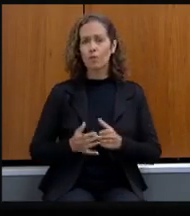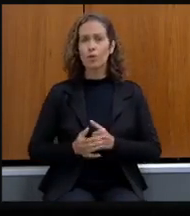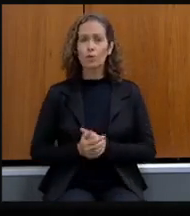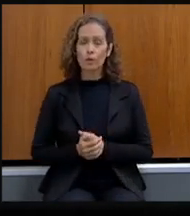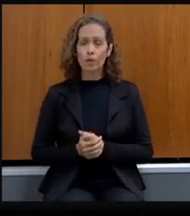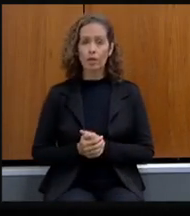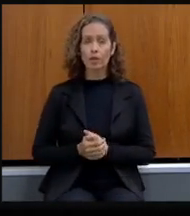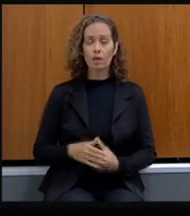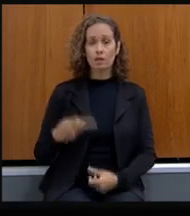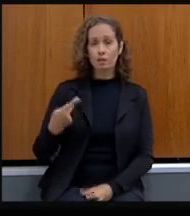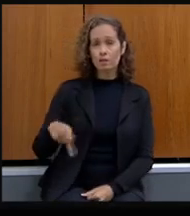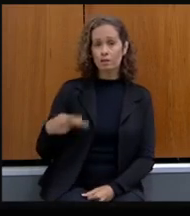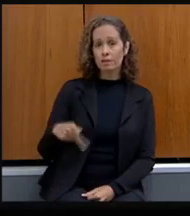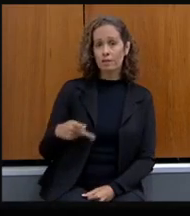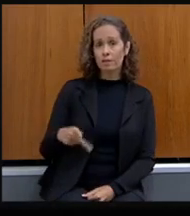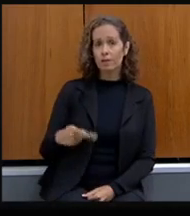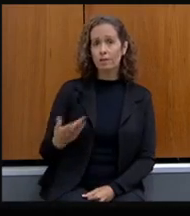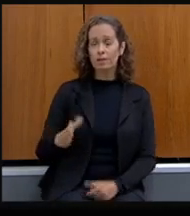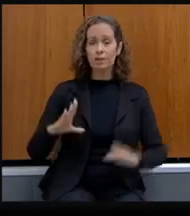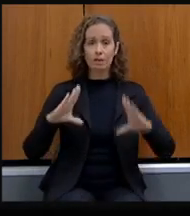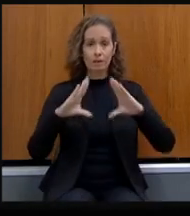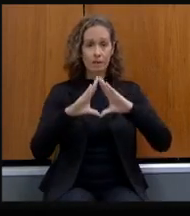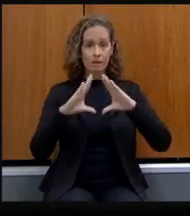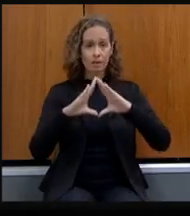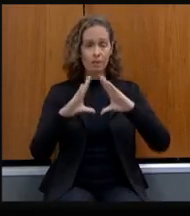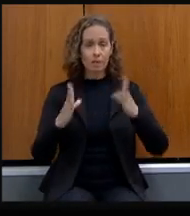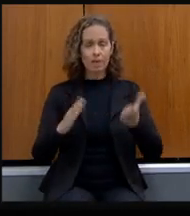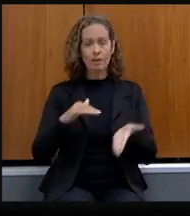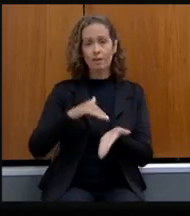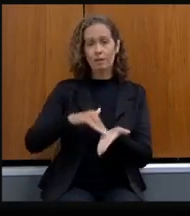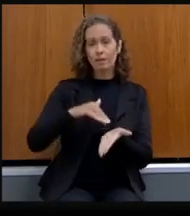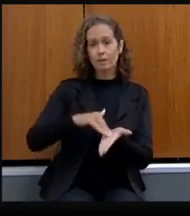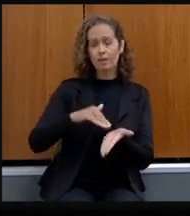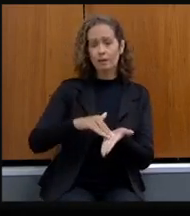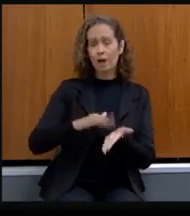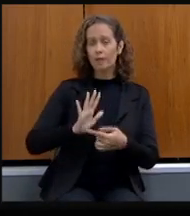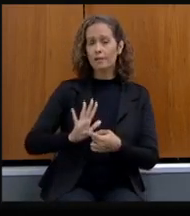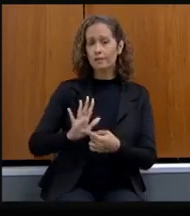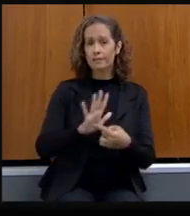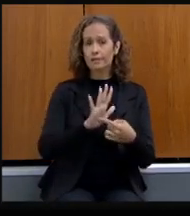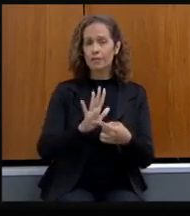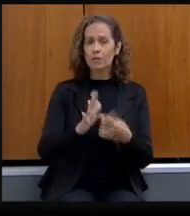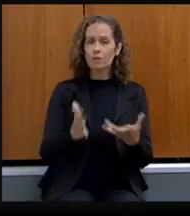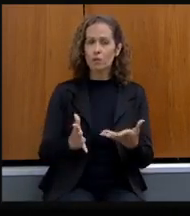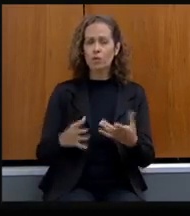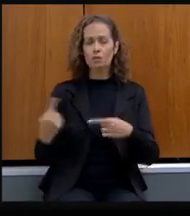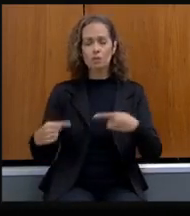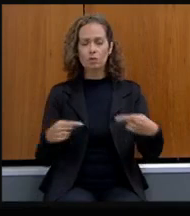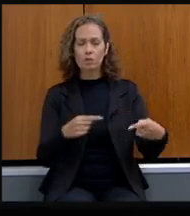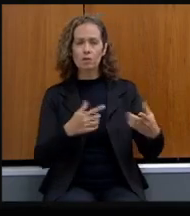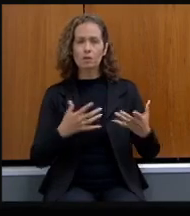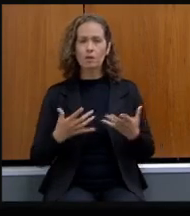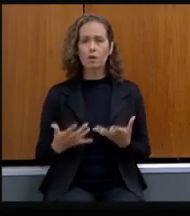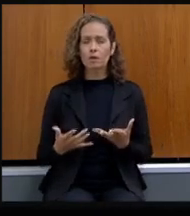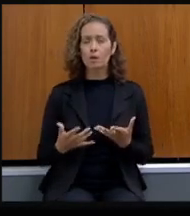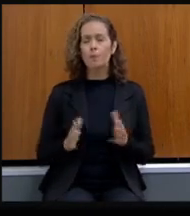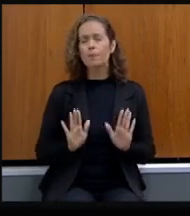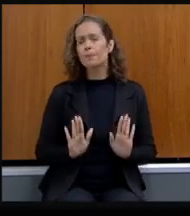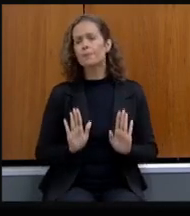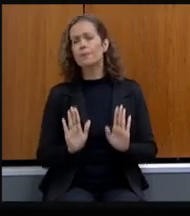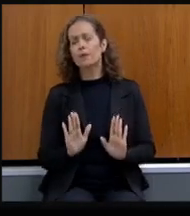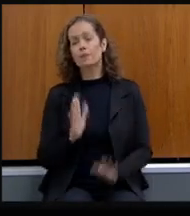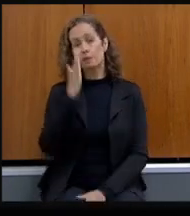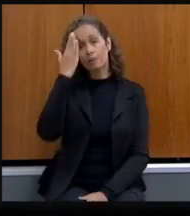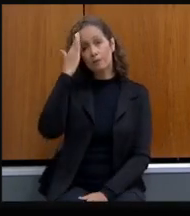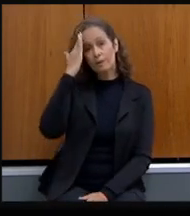na casa democrática Assembleia a secretária levanto descrição delegado Mas